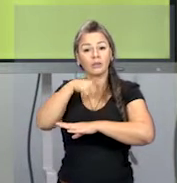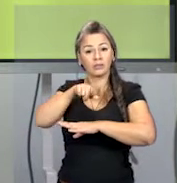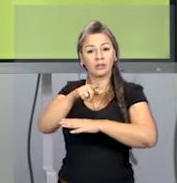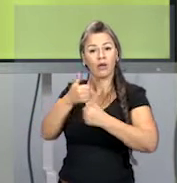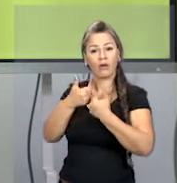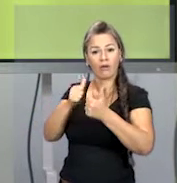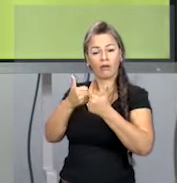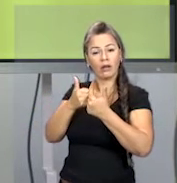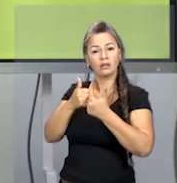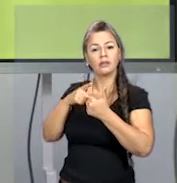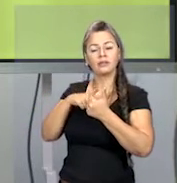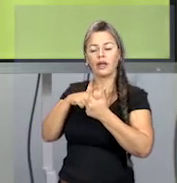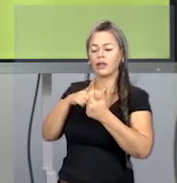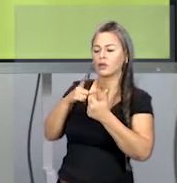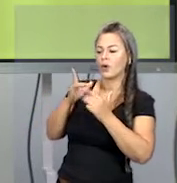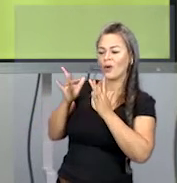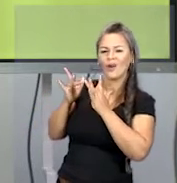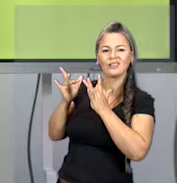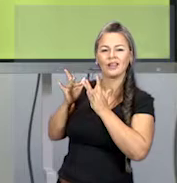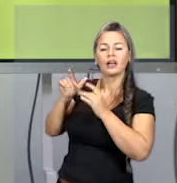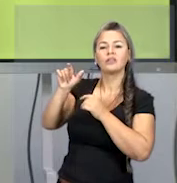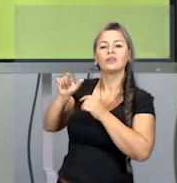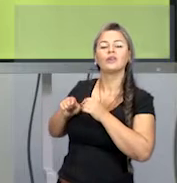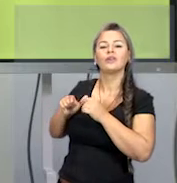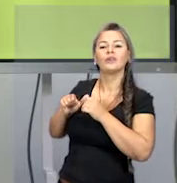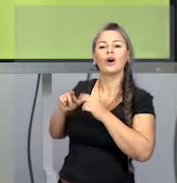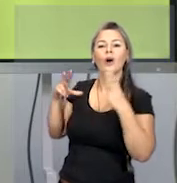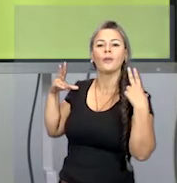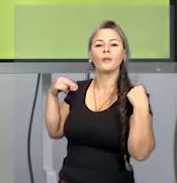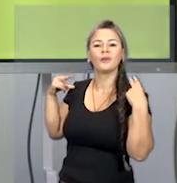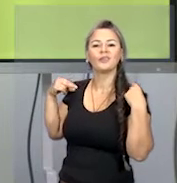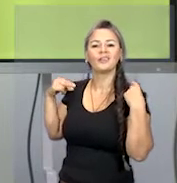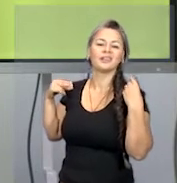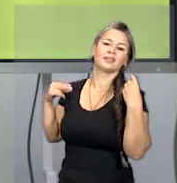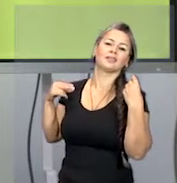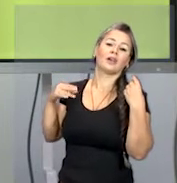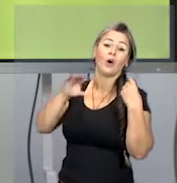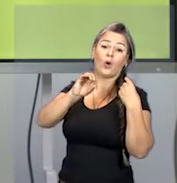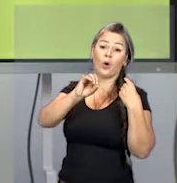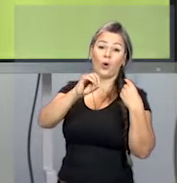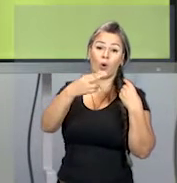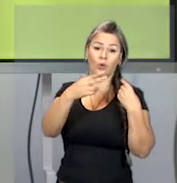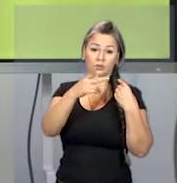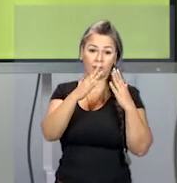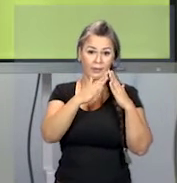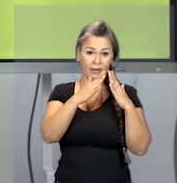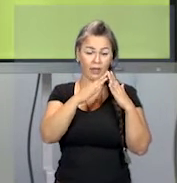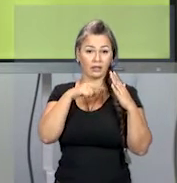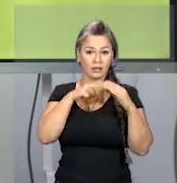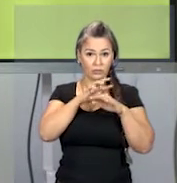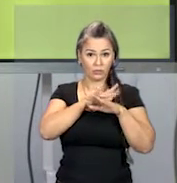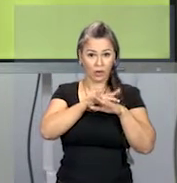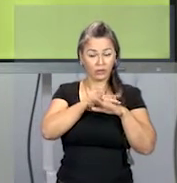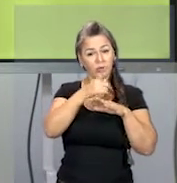motorista, com o transporte escolar. Se eu fico doente, então vou ter que recorrer ao médico. Então